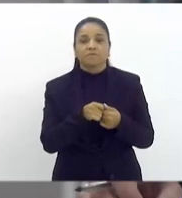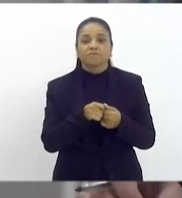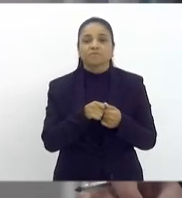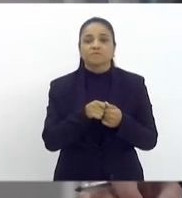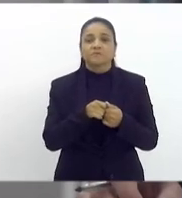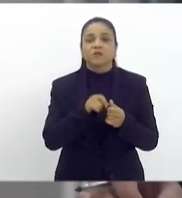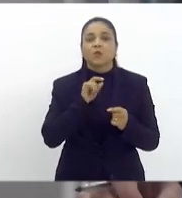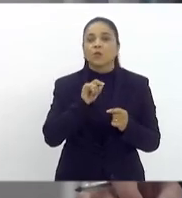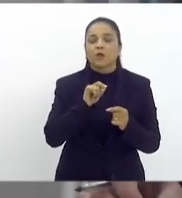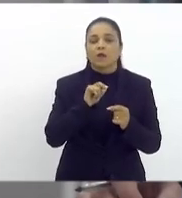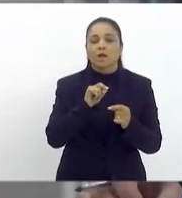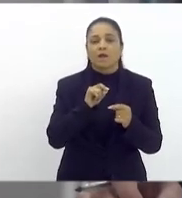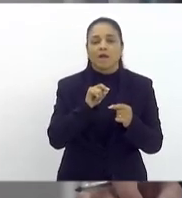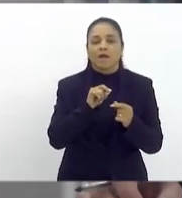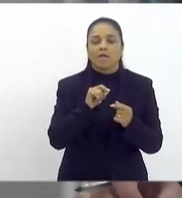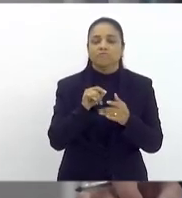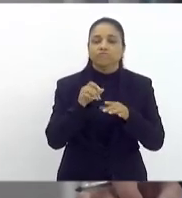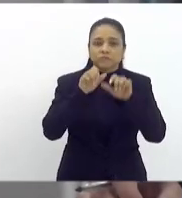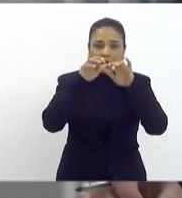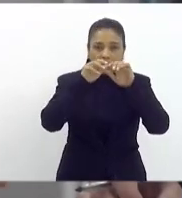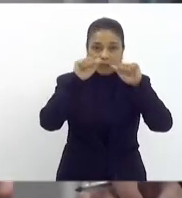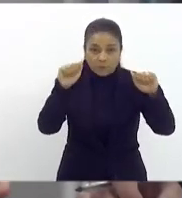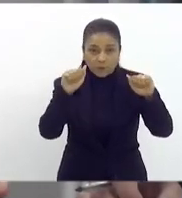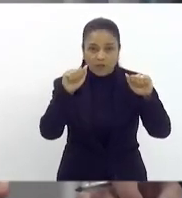à parte tributária